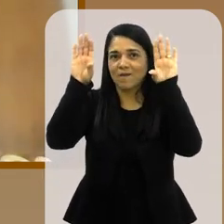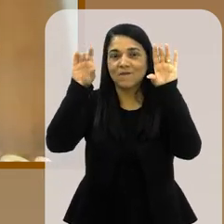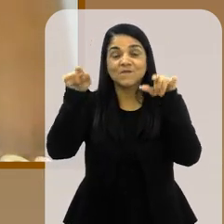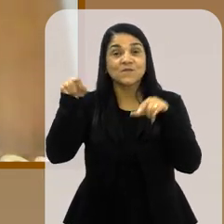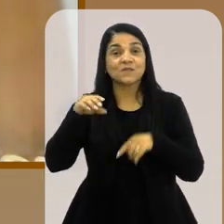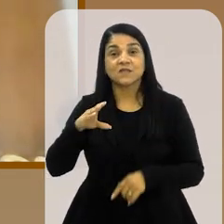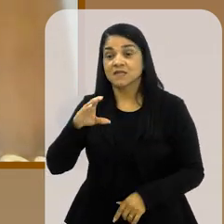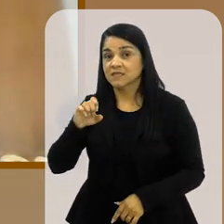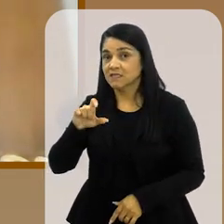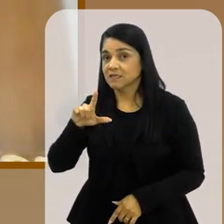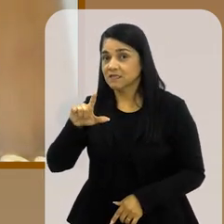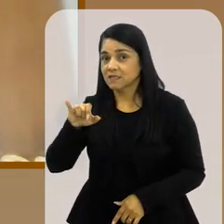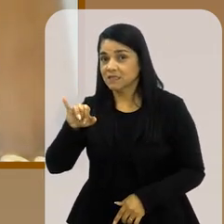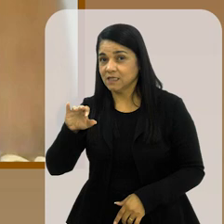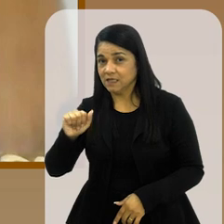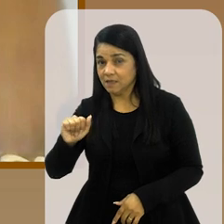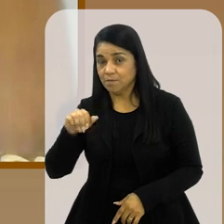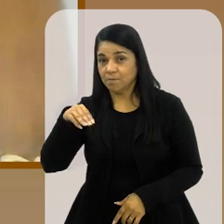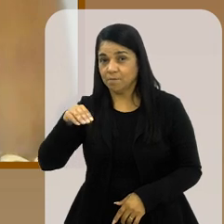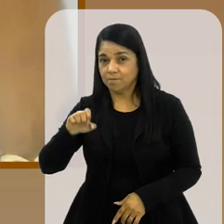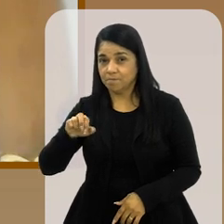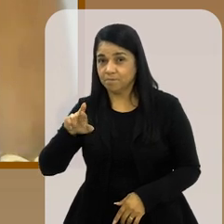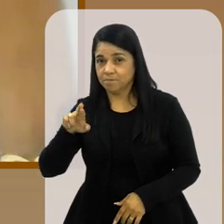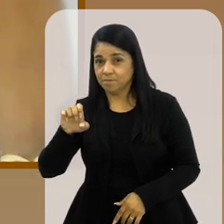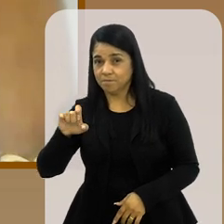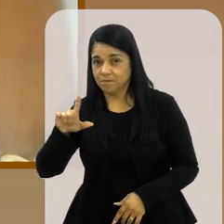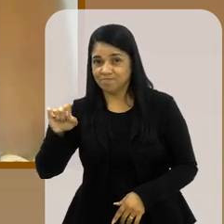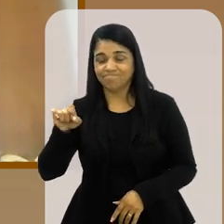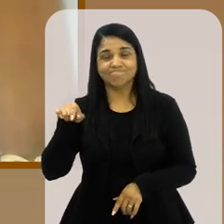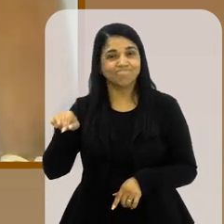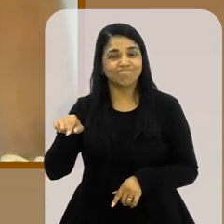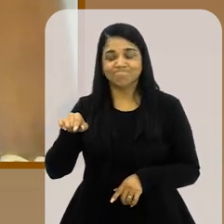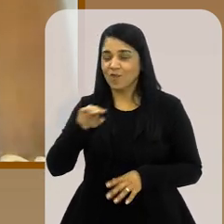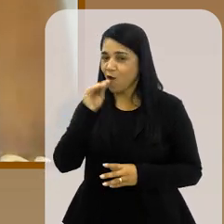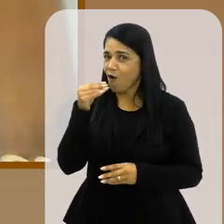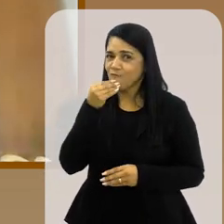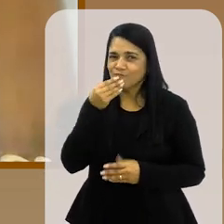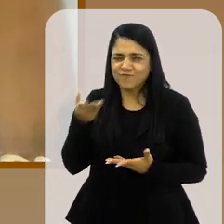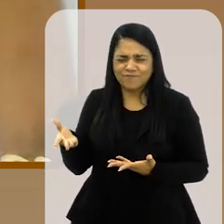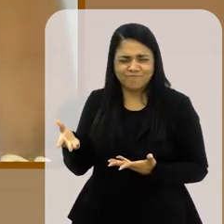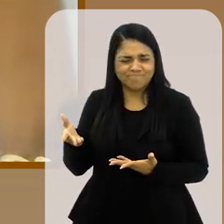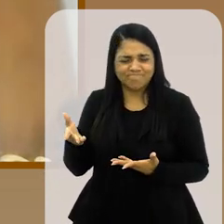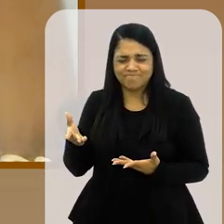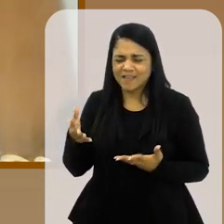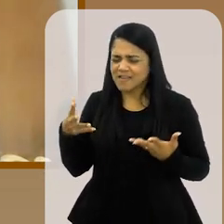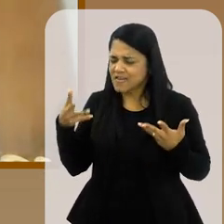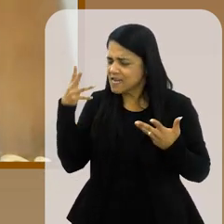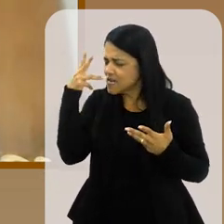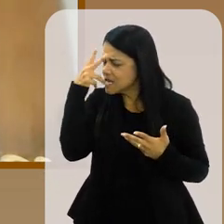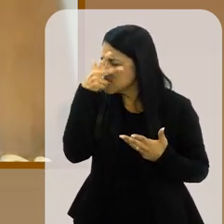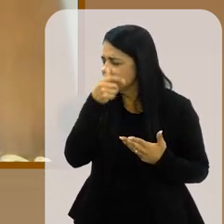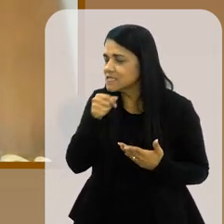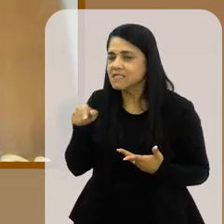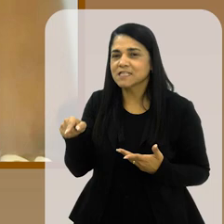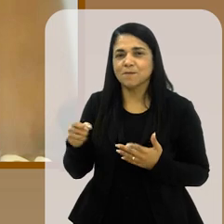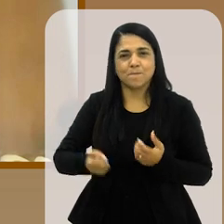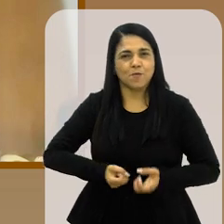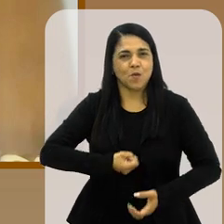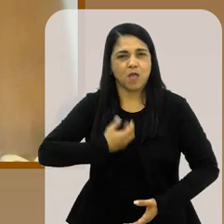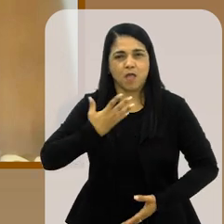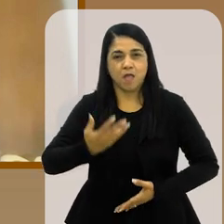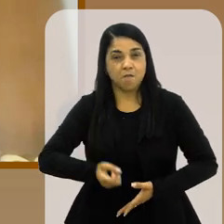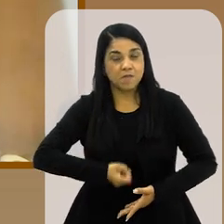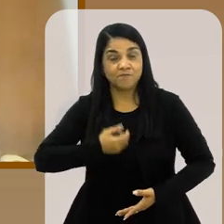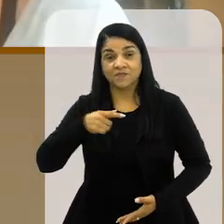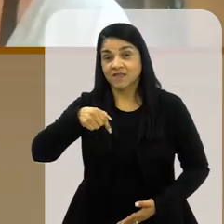Meirelles, obviamente, né? Porque é a nossa mãe, uma poesia lindíssima, lindíssima.